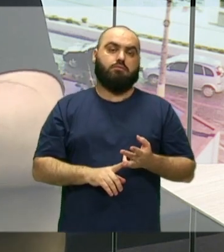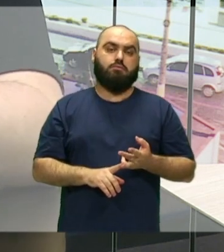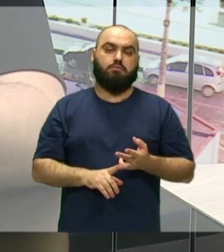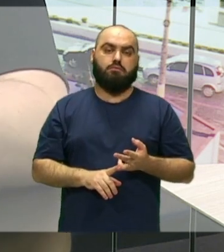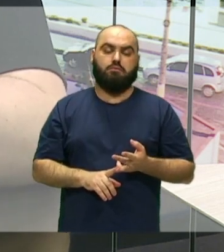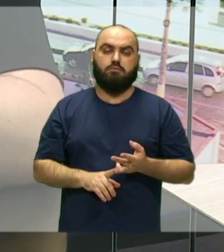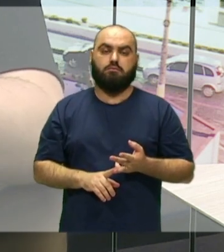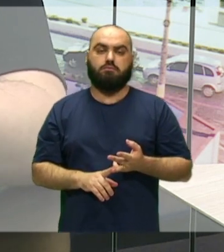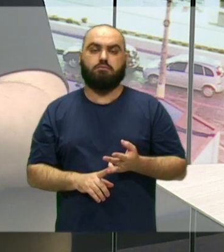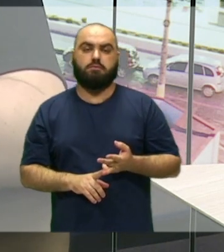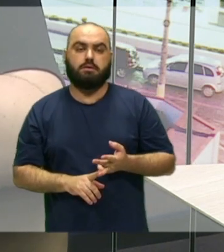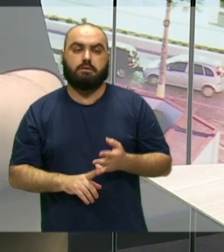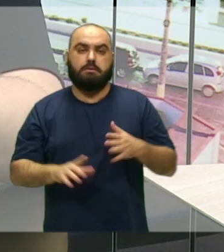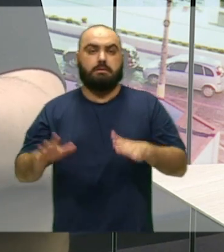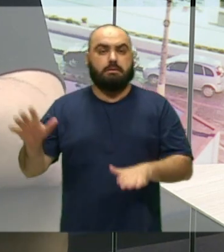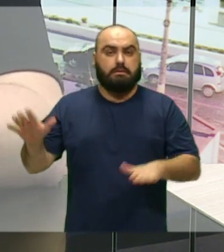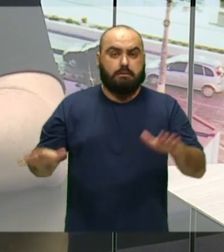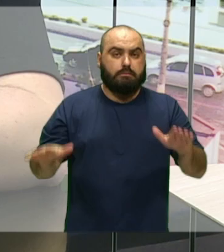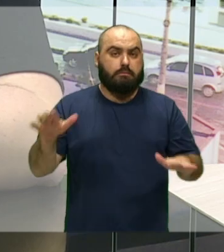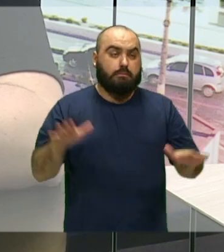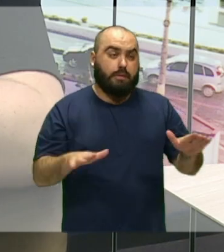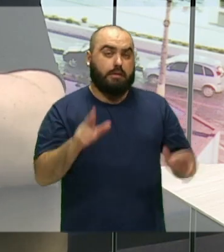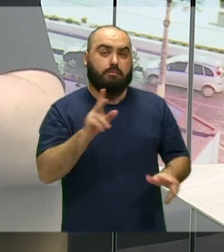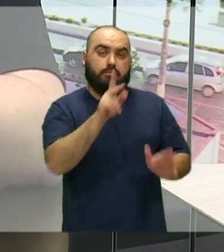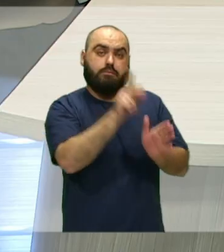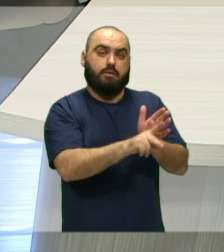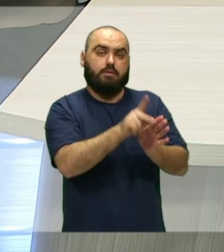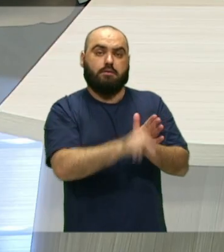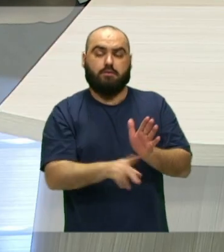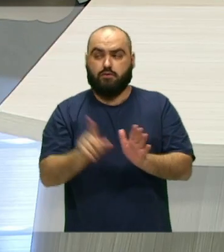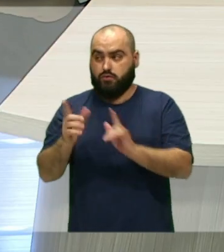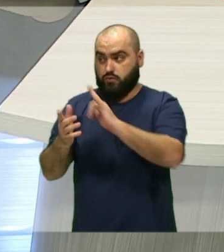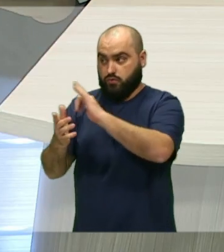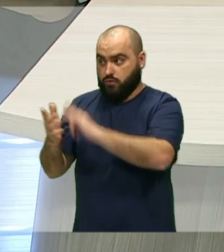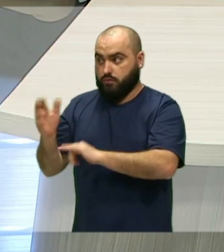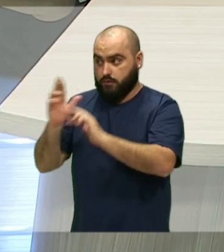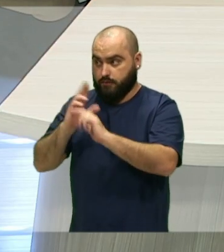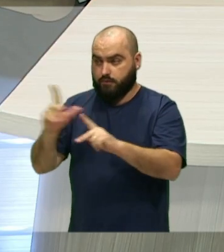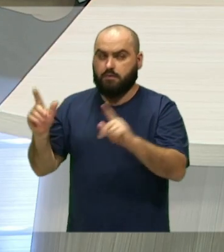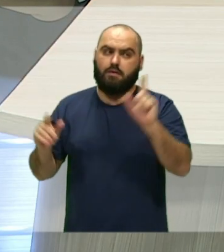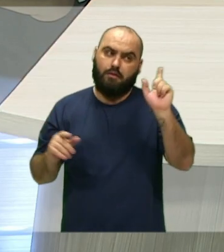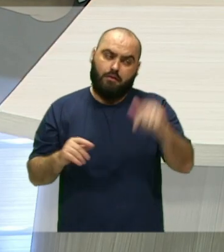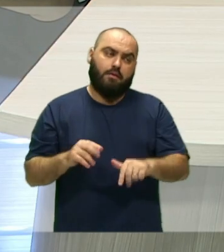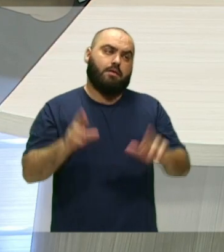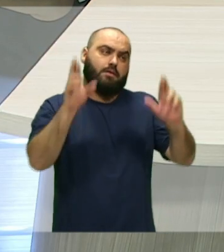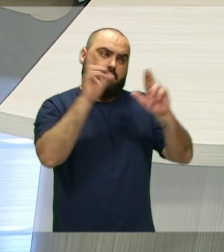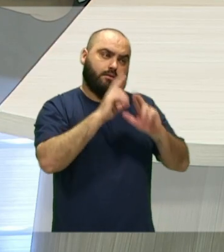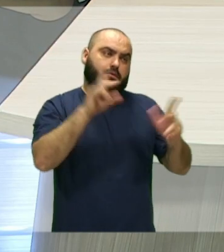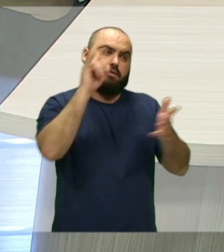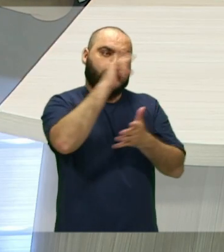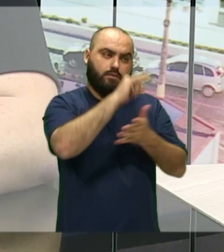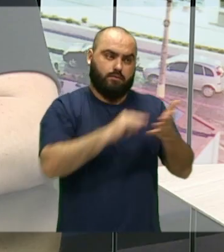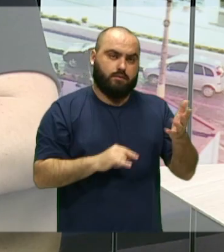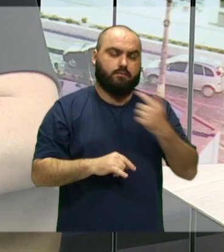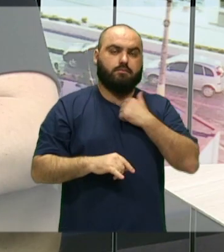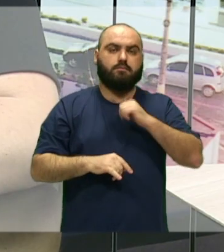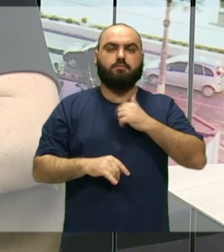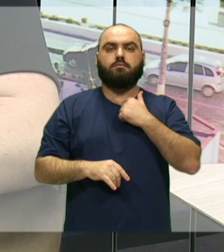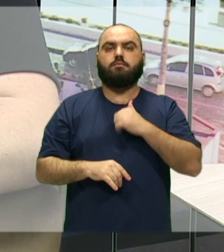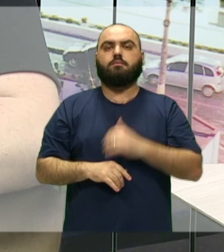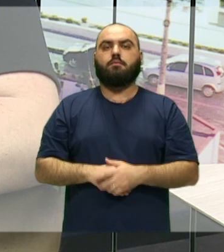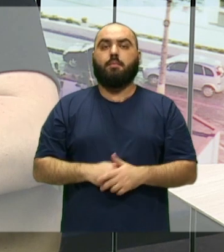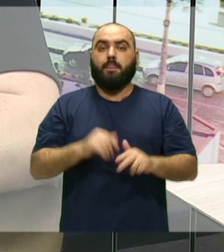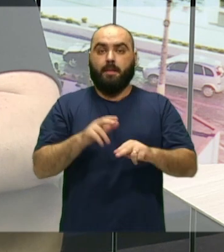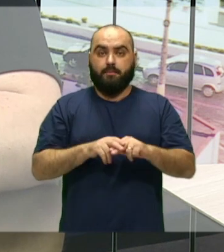cada depende do projeto você vai tem um documento diferente documento diferente né então o que a gente